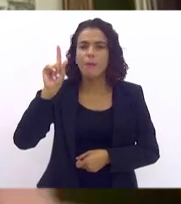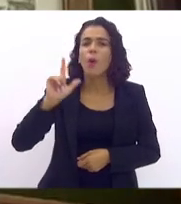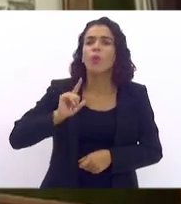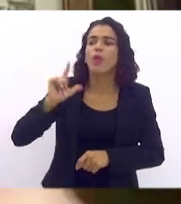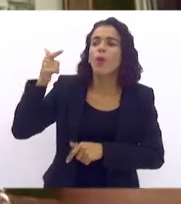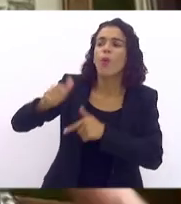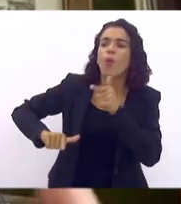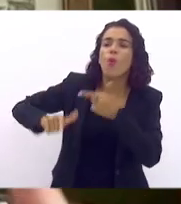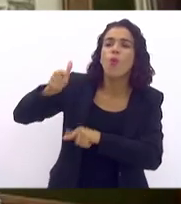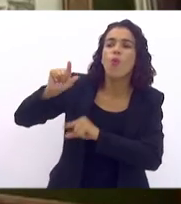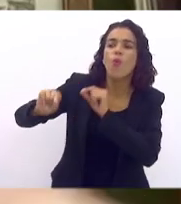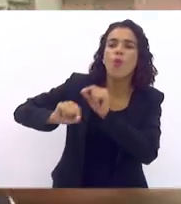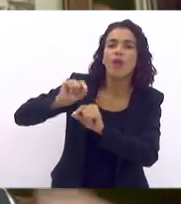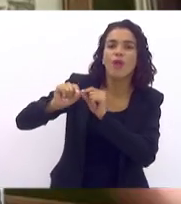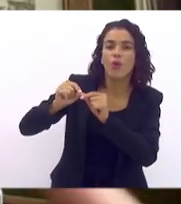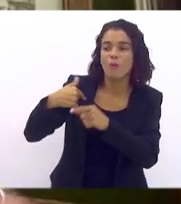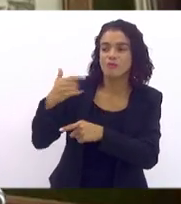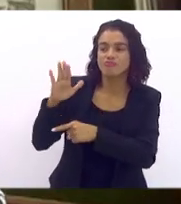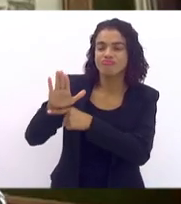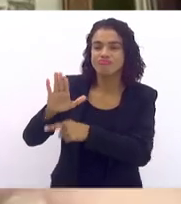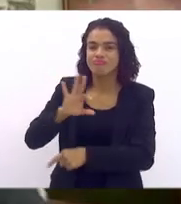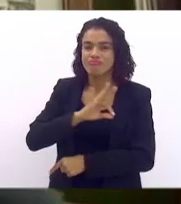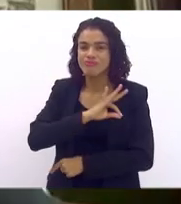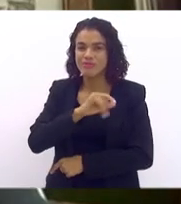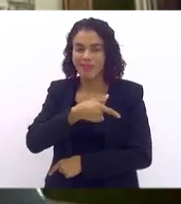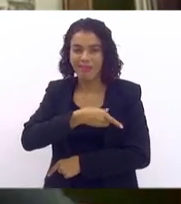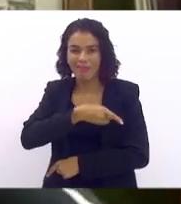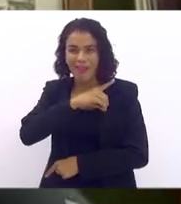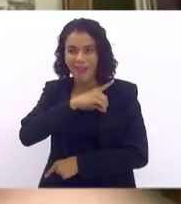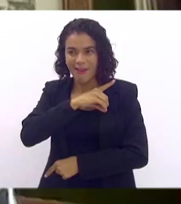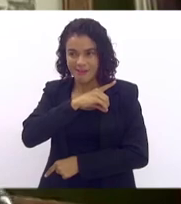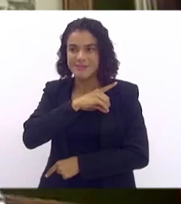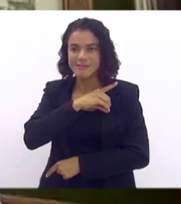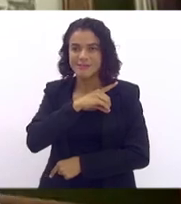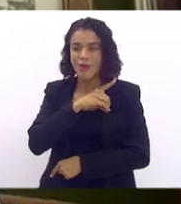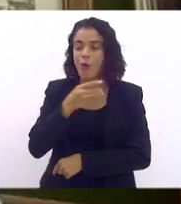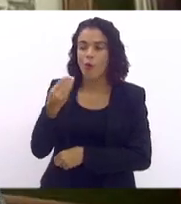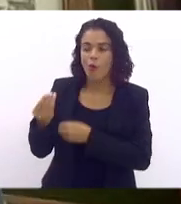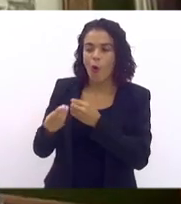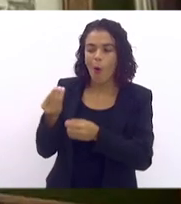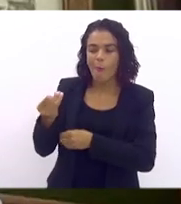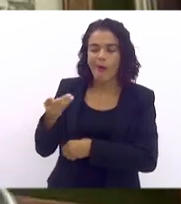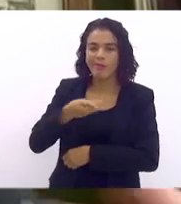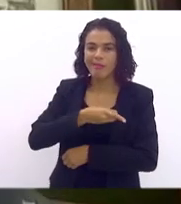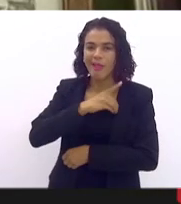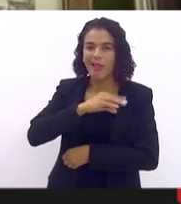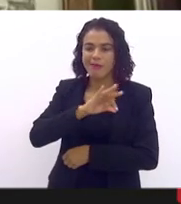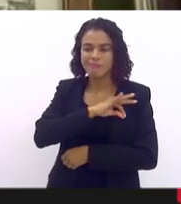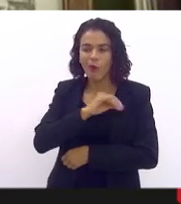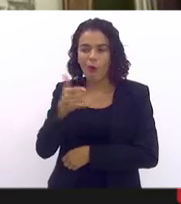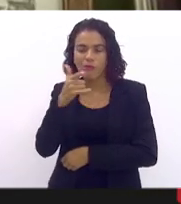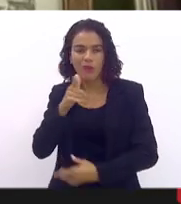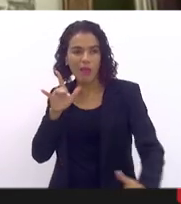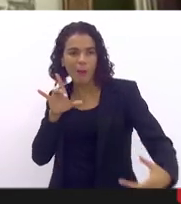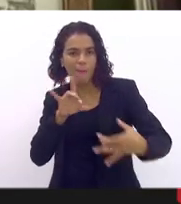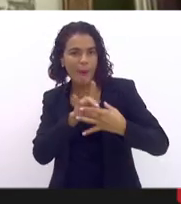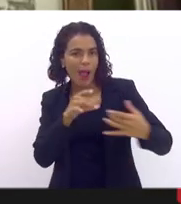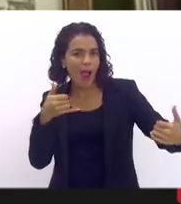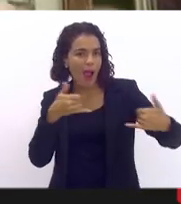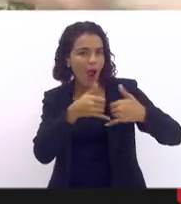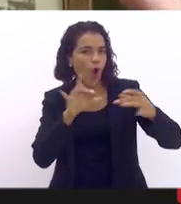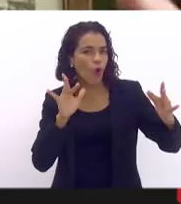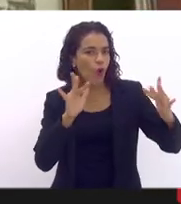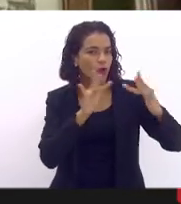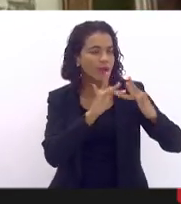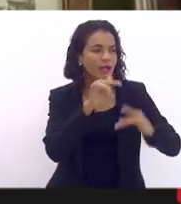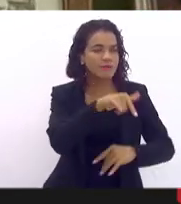lá? Como é que a gente ajuda aquela delegacia? Como é que aquela delegacia consegue se conectar com o Rio de Janeiro, consegue se conectar com São Paulo,